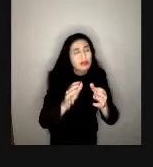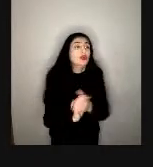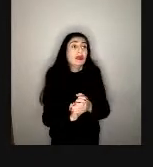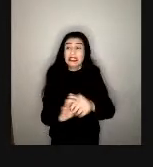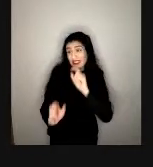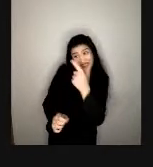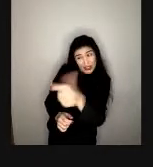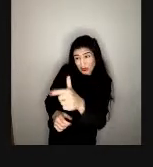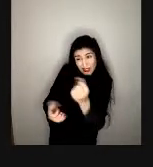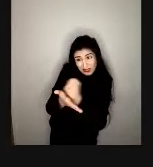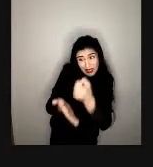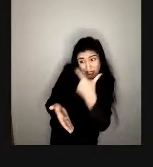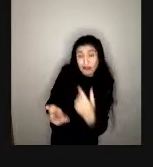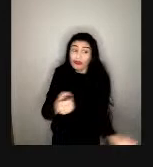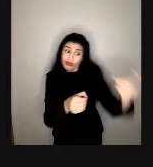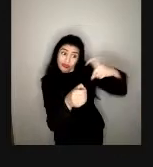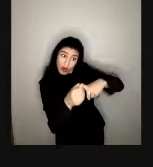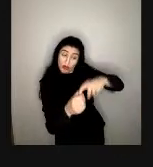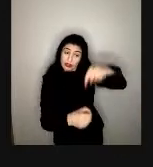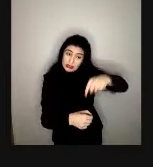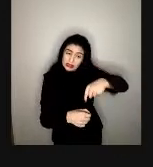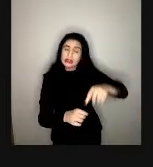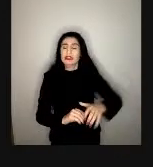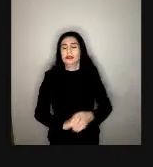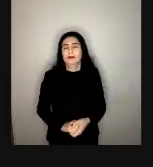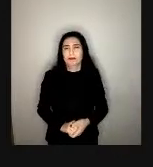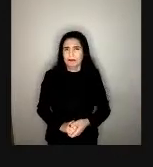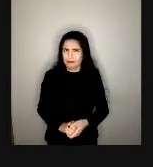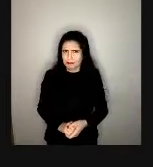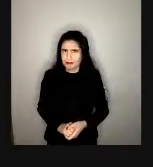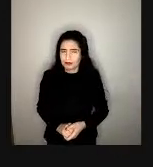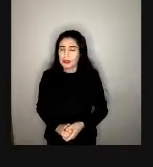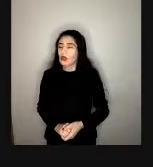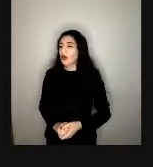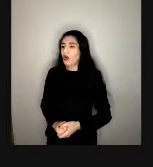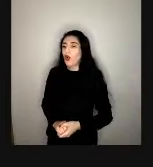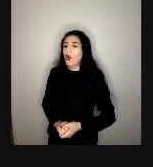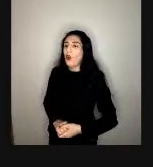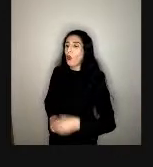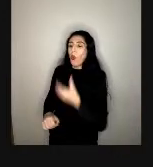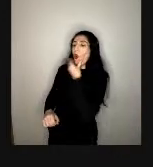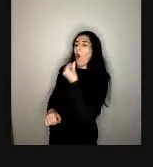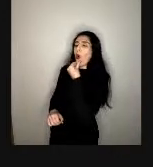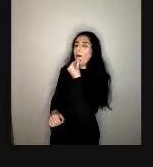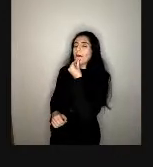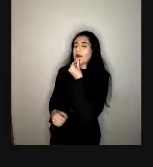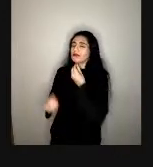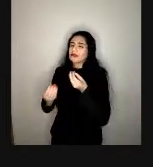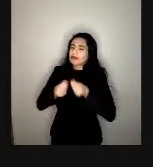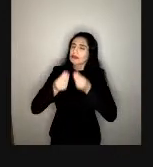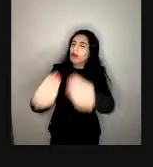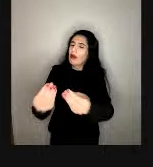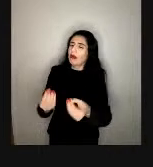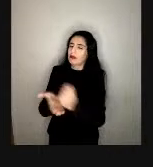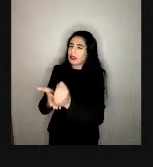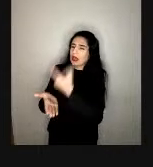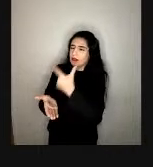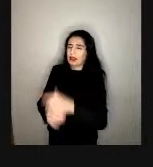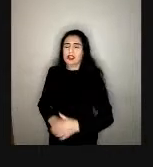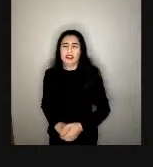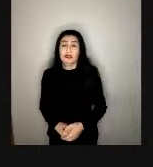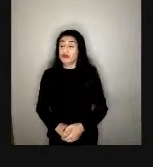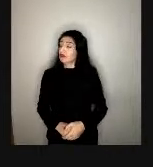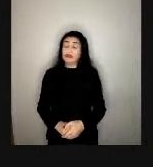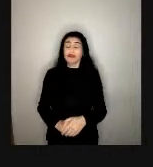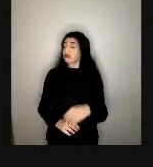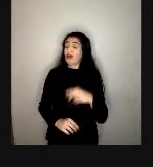E o farmacêutico falou daquele jeito e nós fomos lá verificar depois, tinham mais